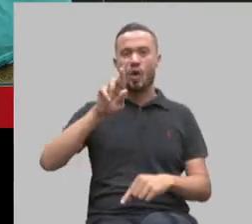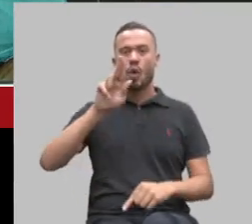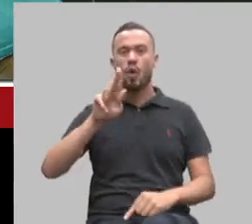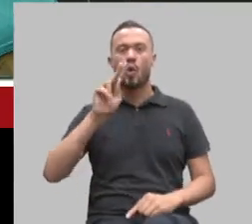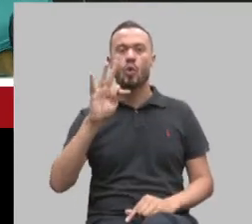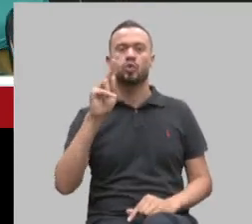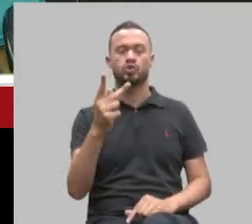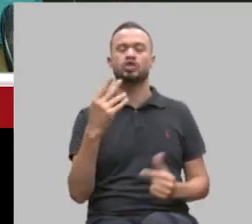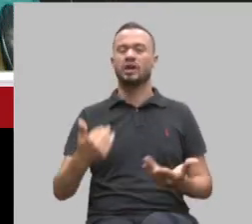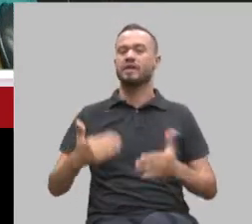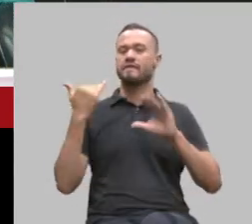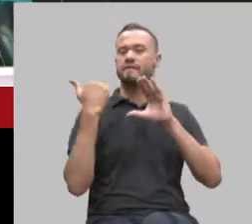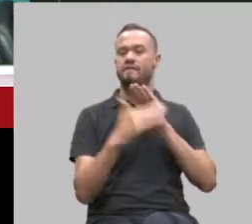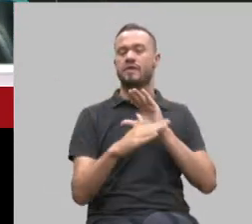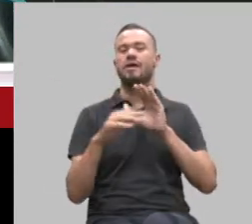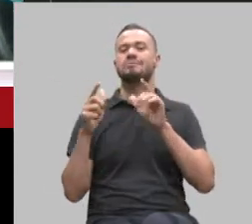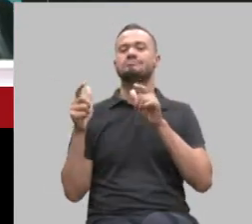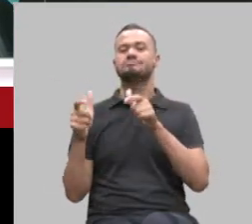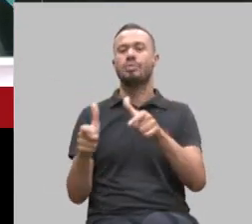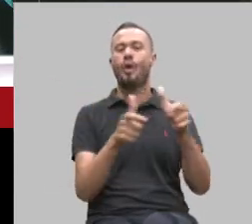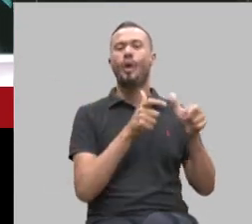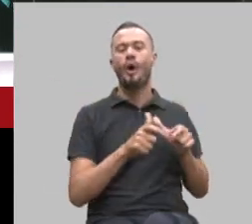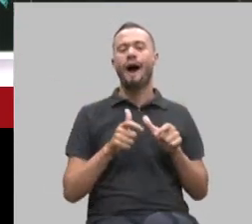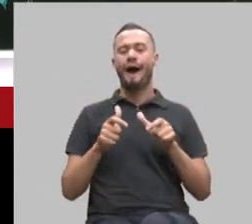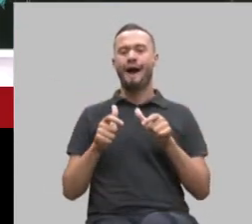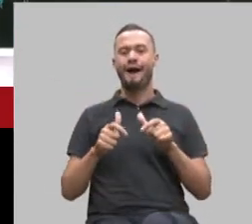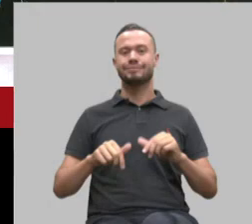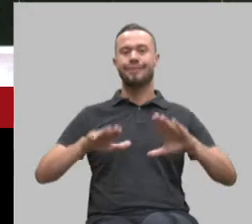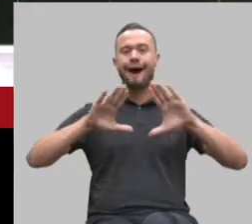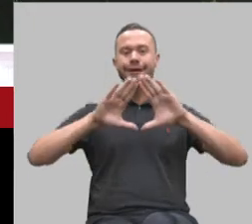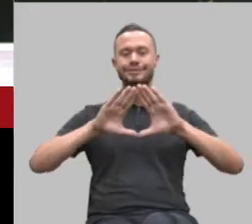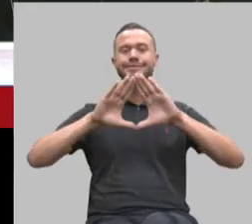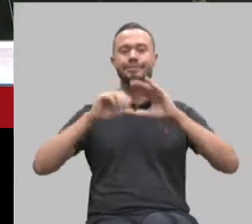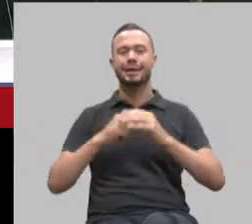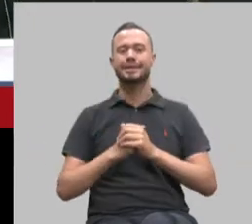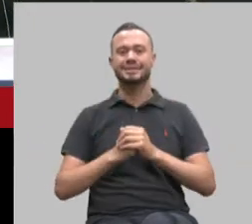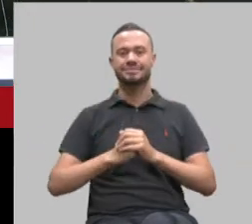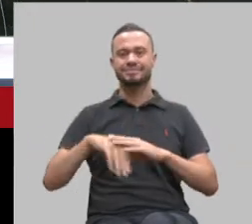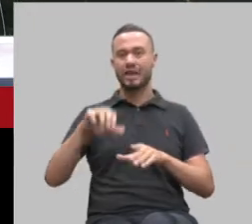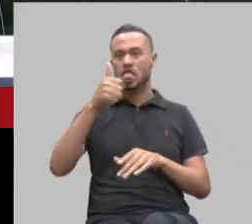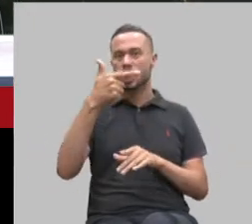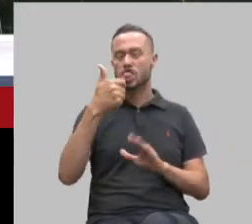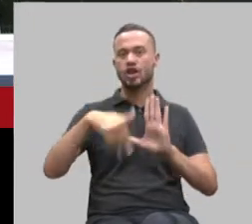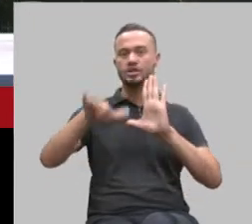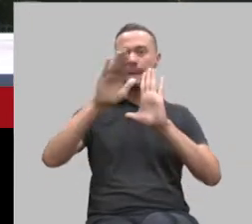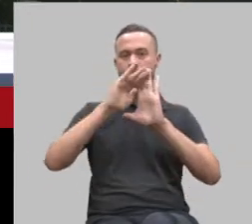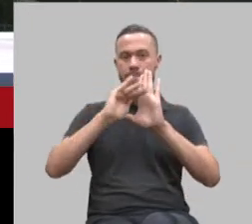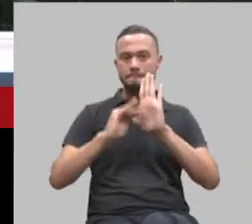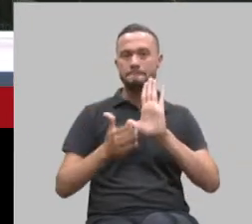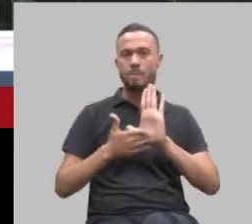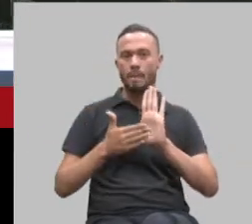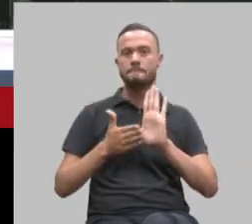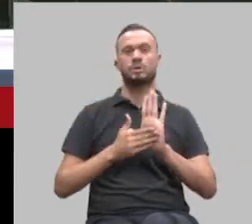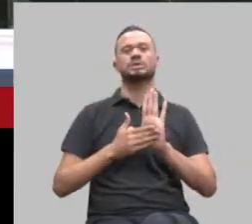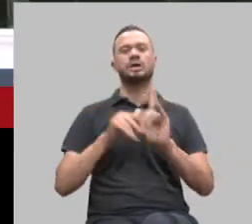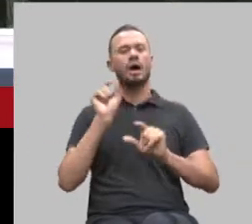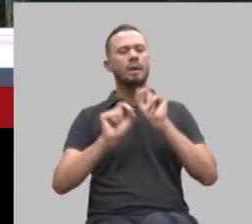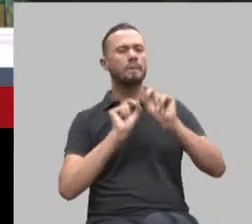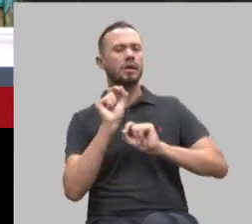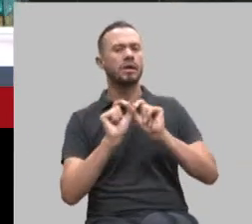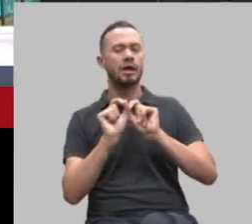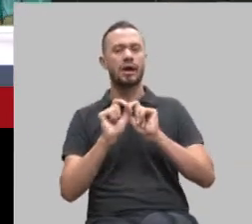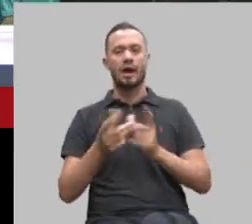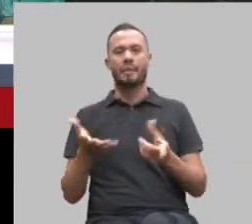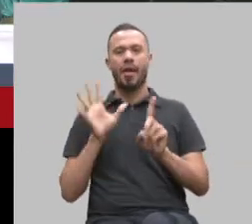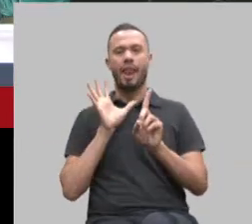aí para a assembleia a essas 12 propostas E essas propostas elas servem para inspirar projetos de